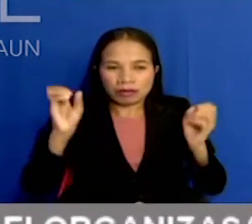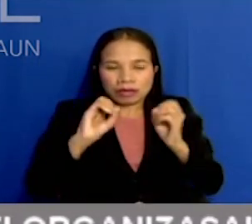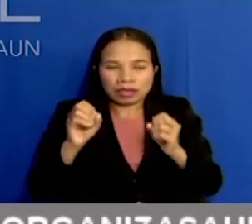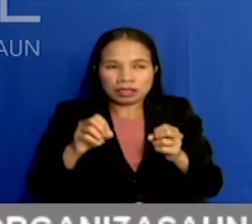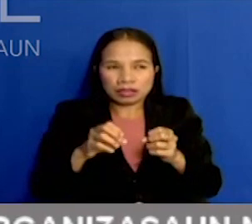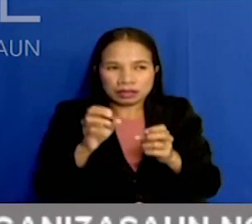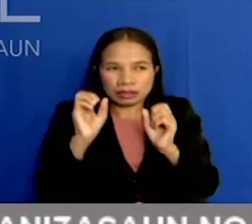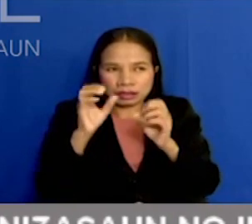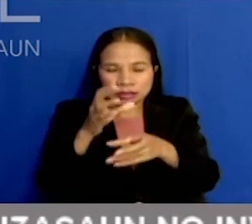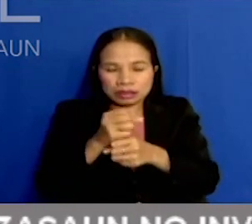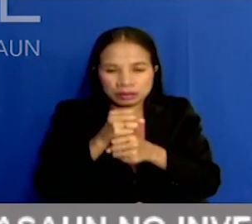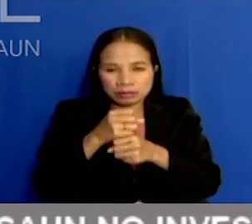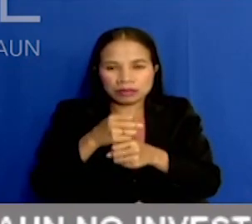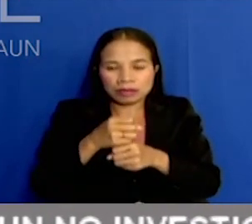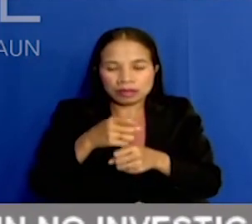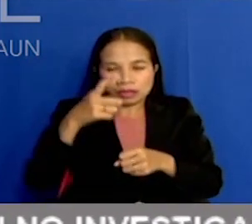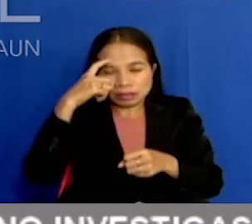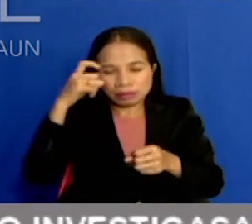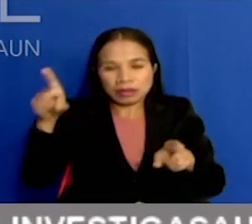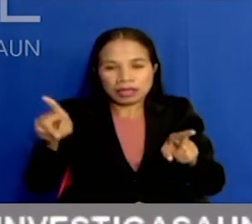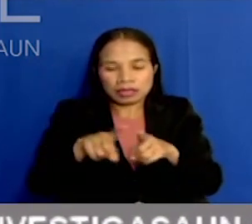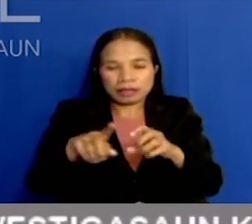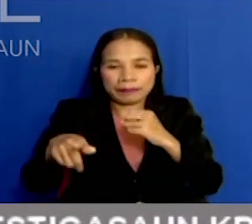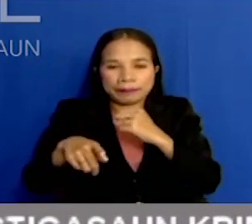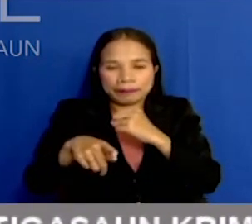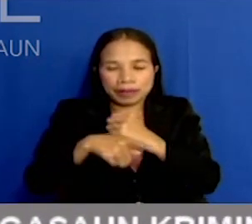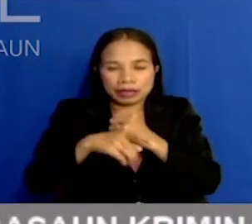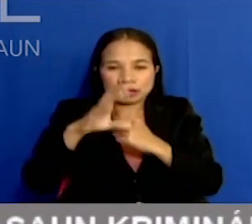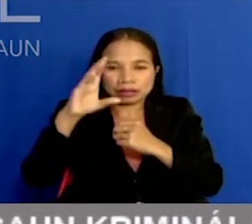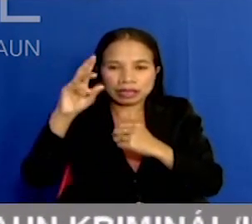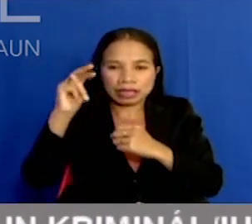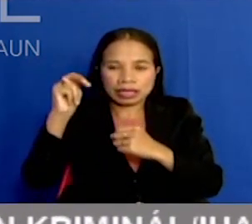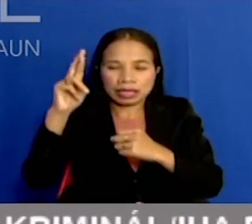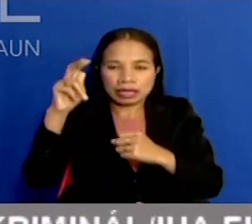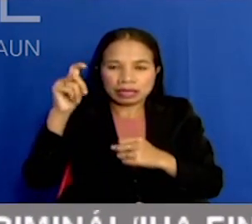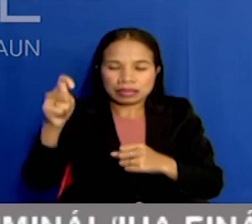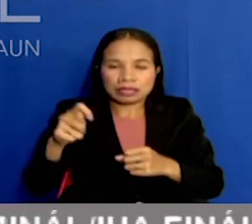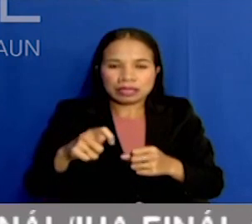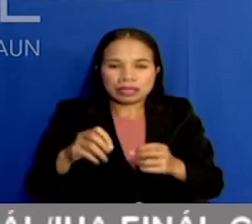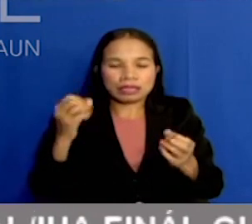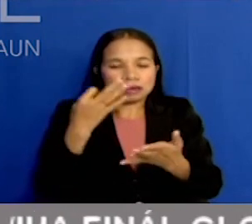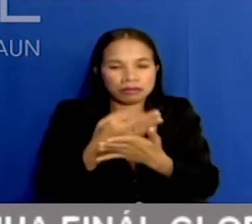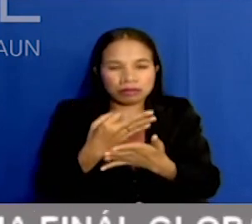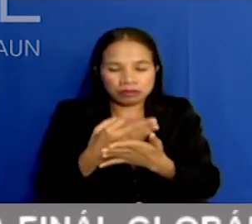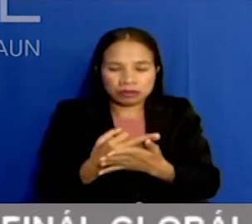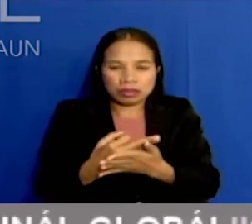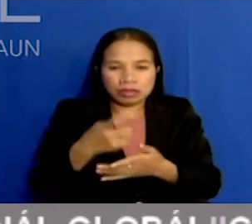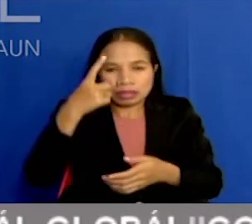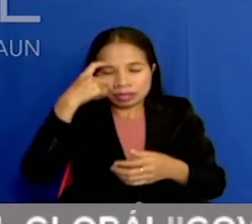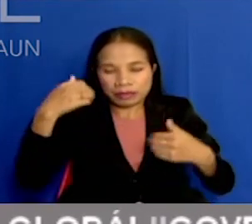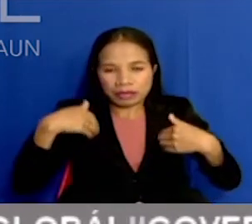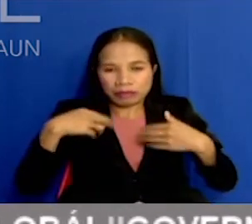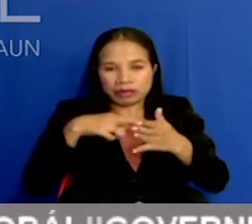porque bancada oposição ami vota contra orçamento retificativo, tamba iha requisitos balu que la